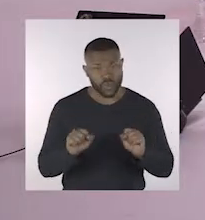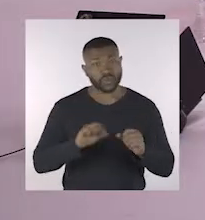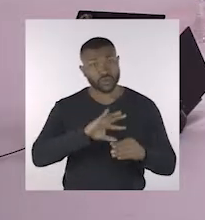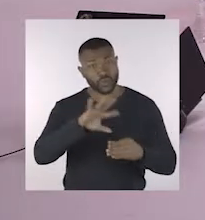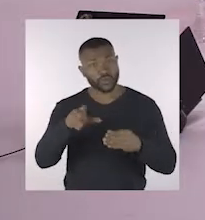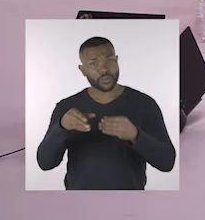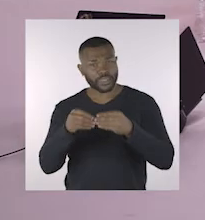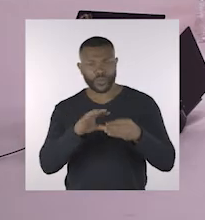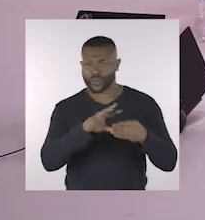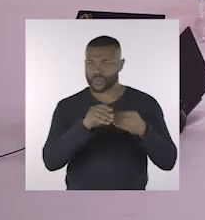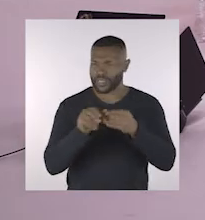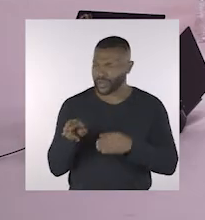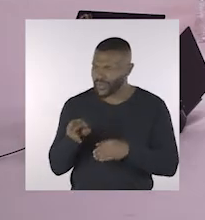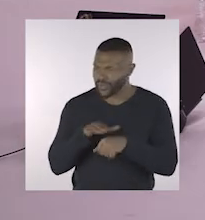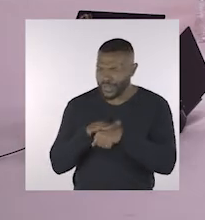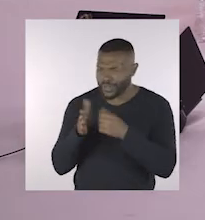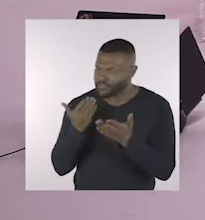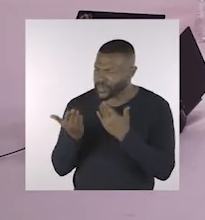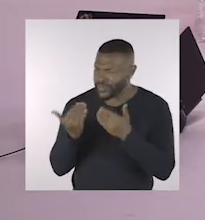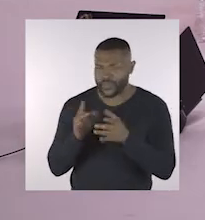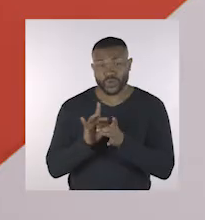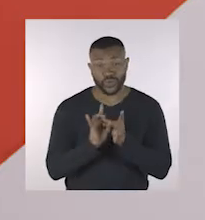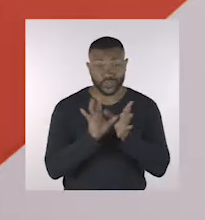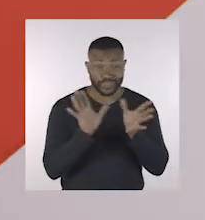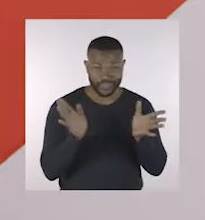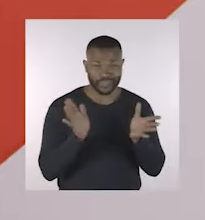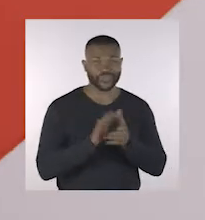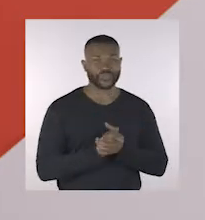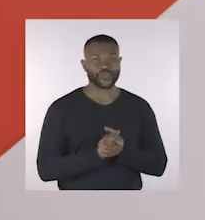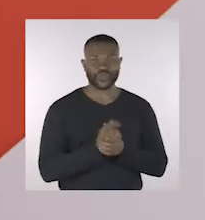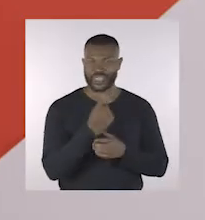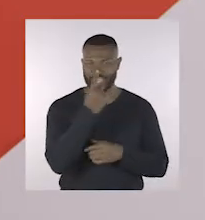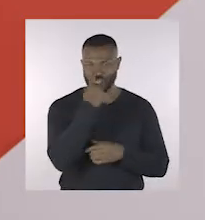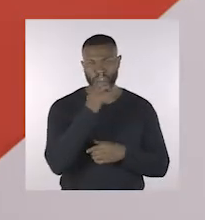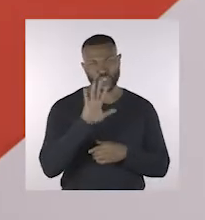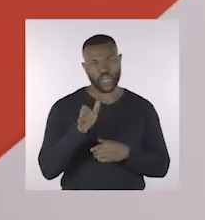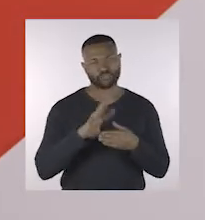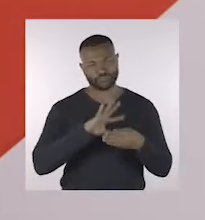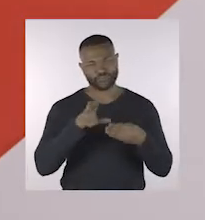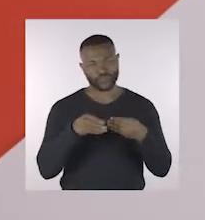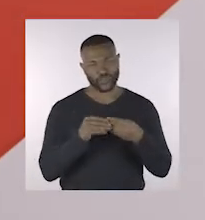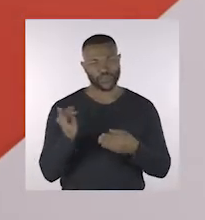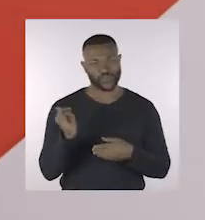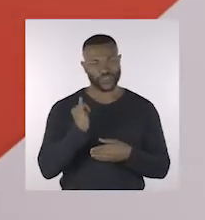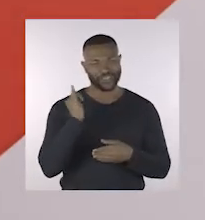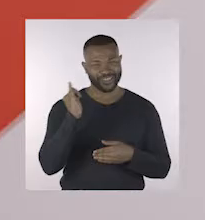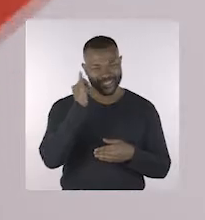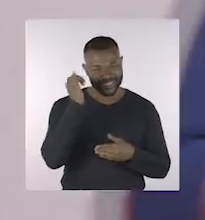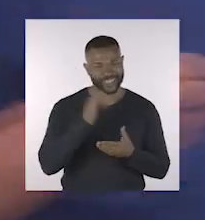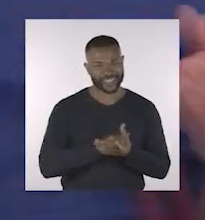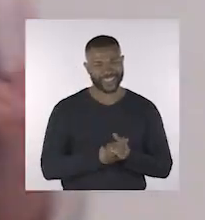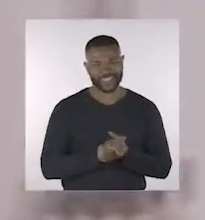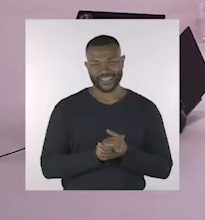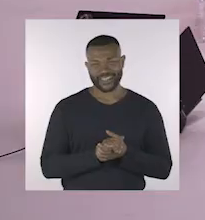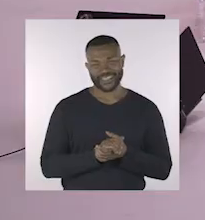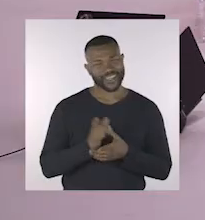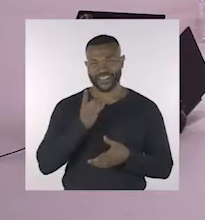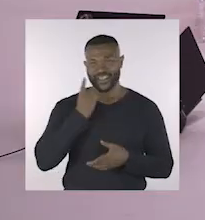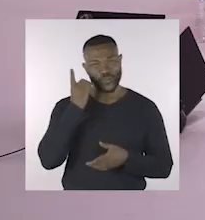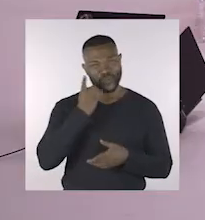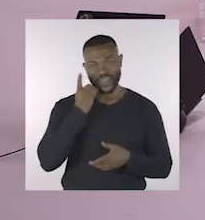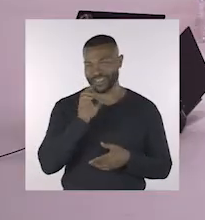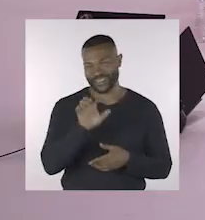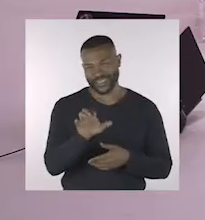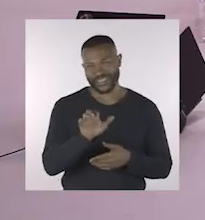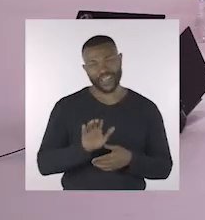podem complementar falam do outro fica à vontade é importante né Deputado